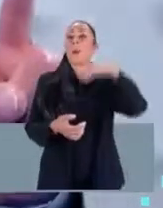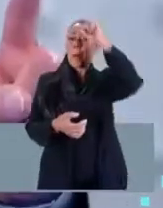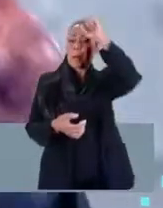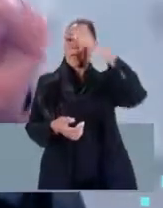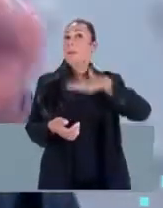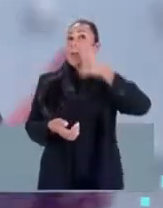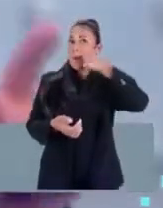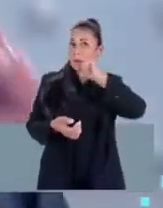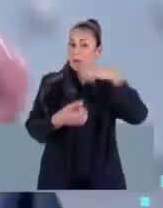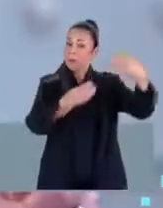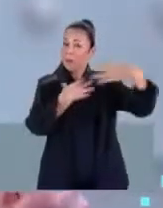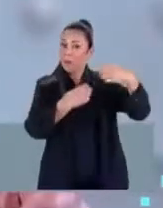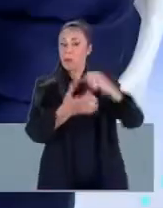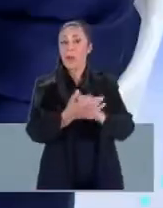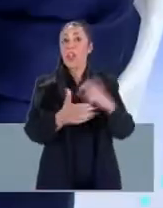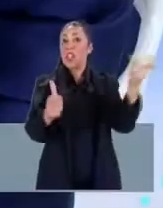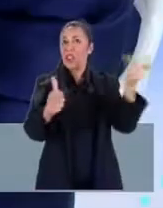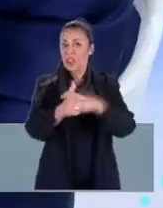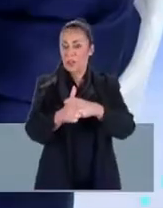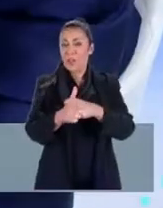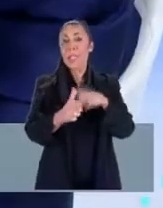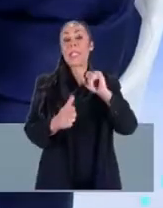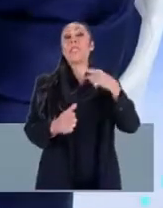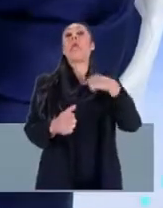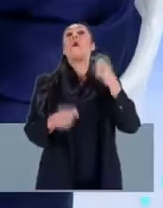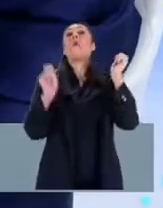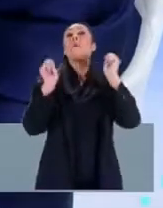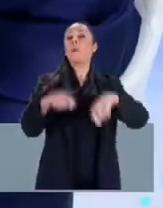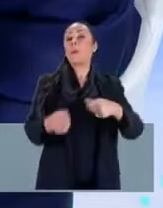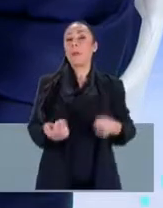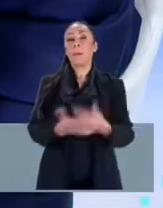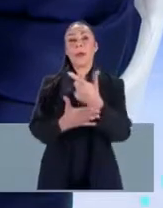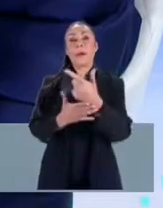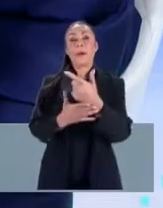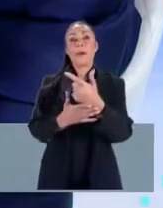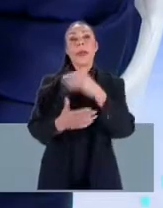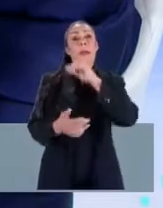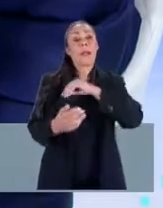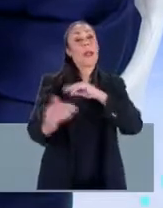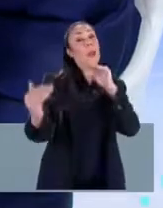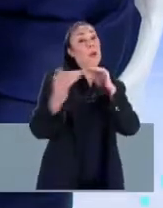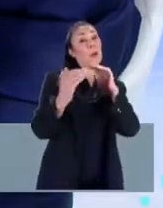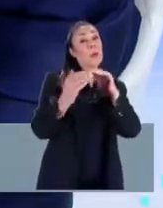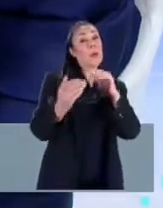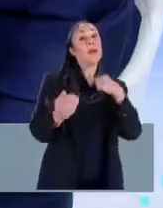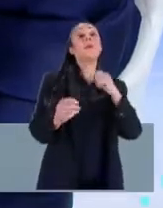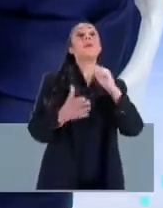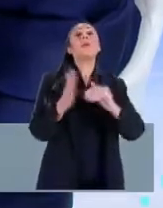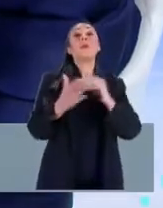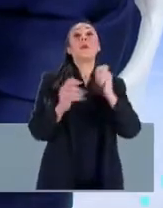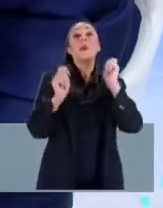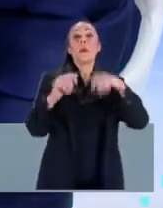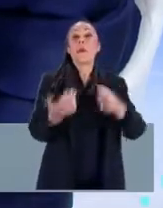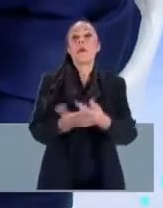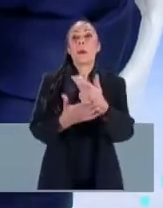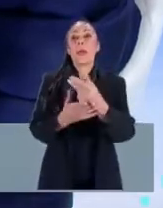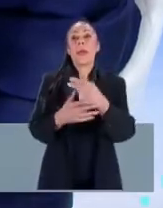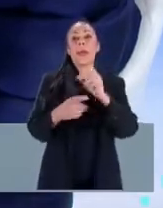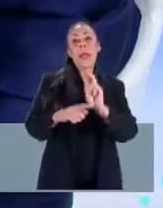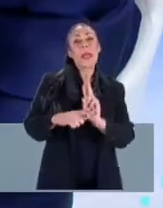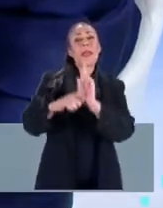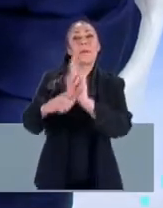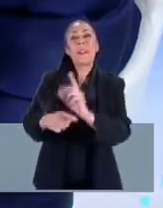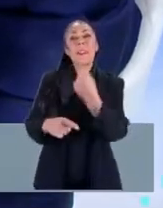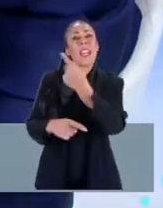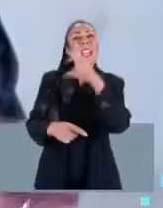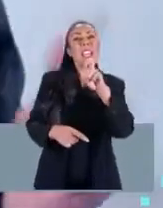só posso fazer dívida que eu possa pagar. Eu só posso gastar aquilo que eu ganho. Então, eu paguei o FMI, emprestei 15 bilhões